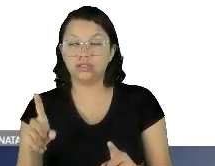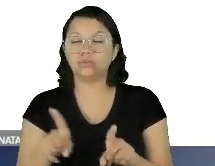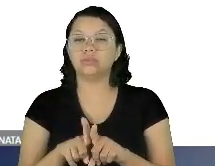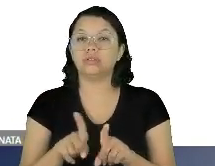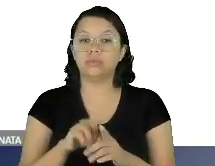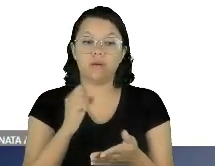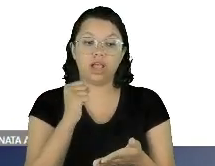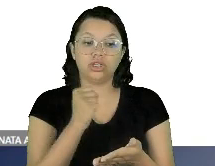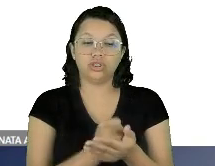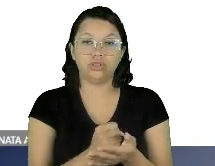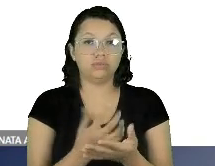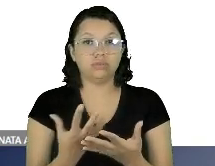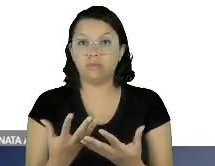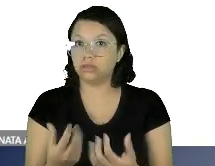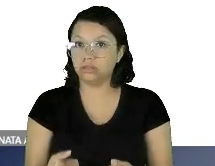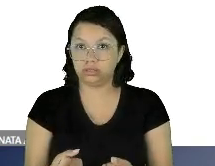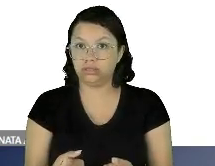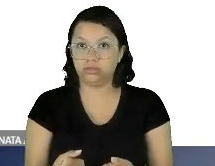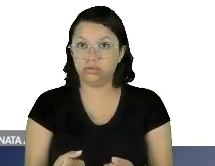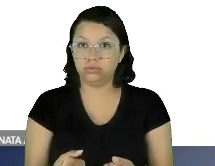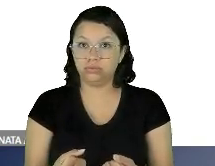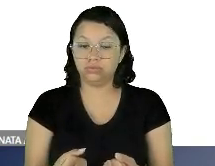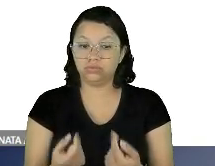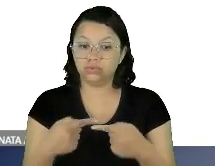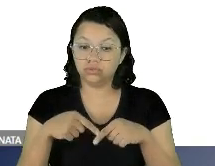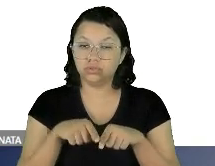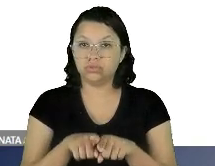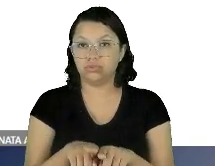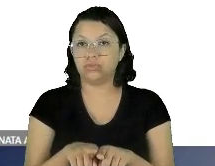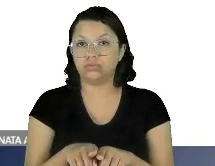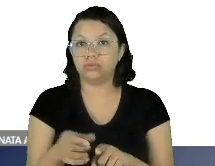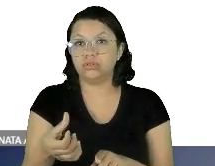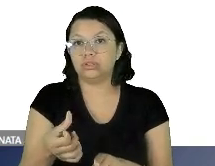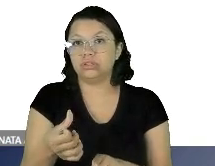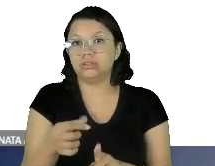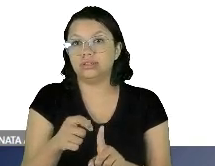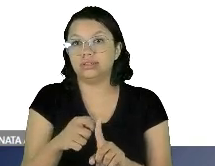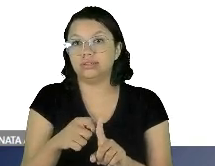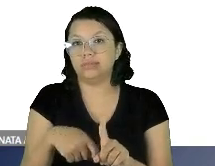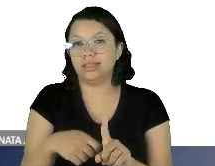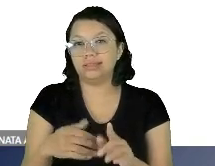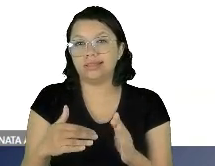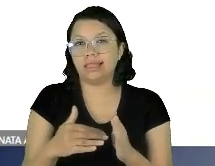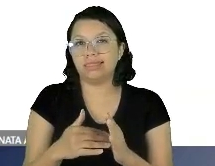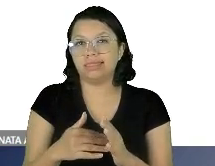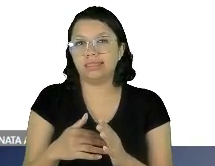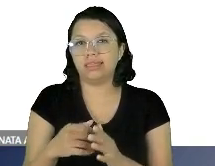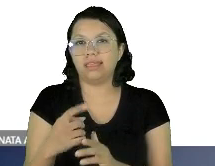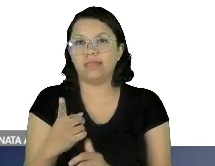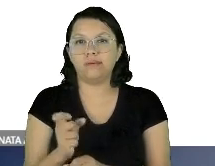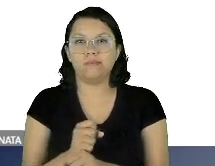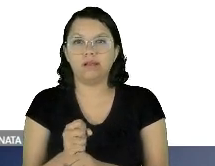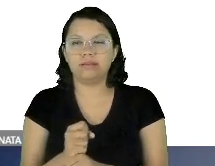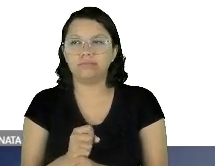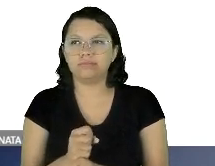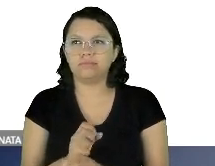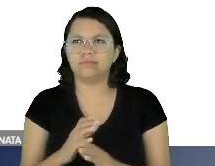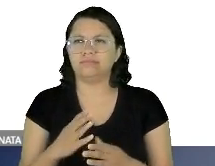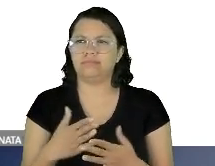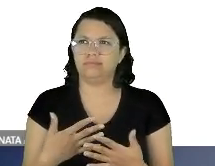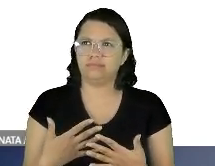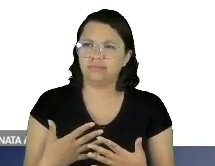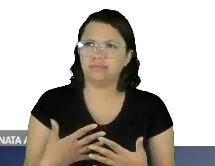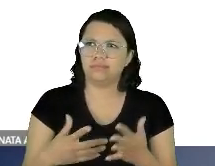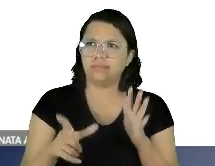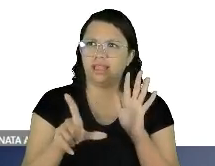intimidade sexual, de 6 meses a 1 ano. Note-se que a lei de importunação